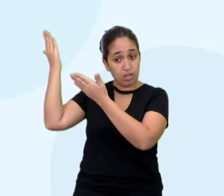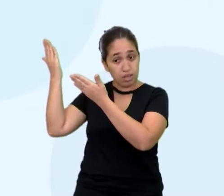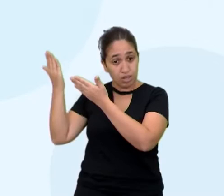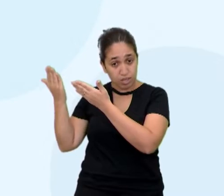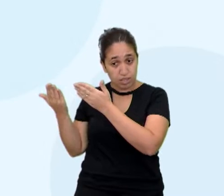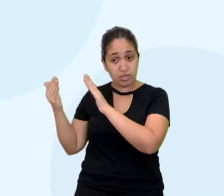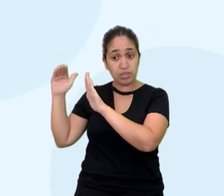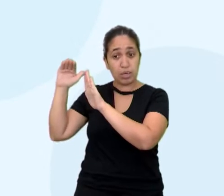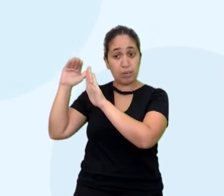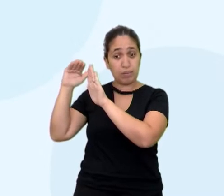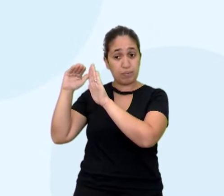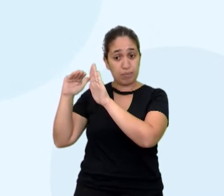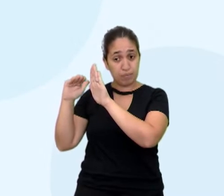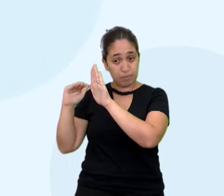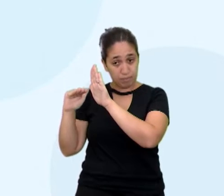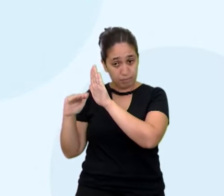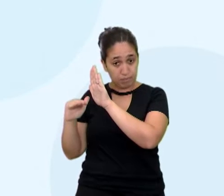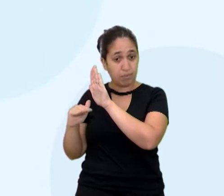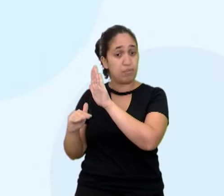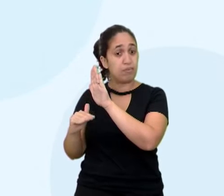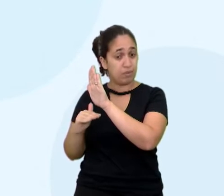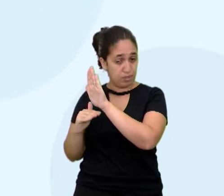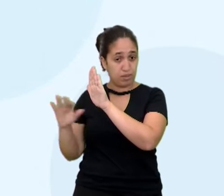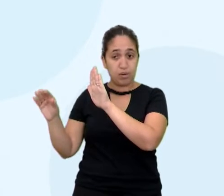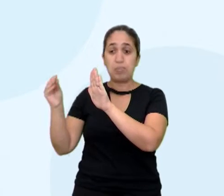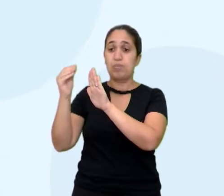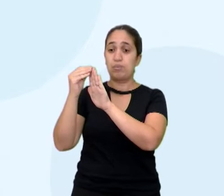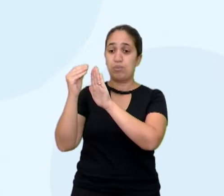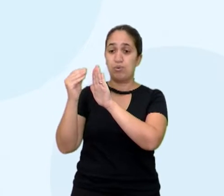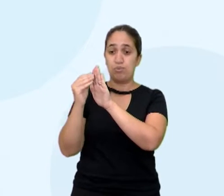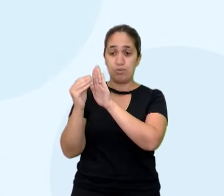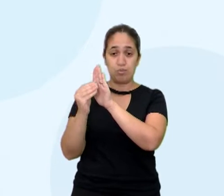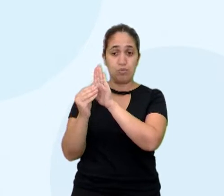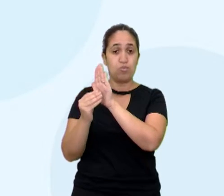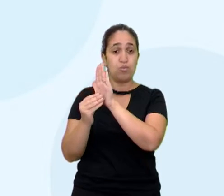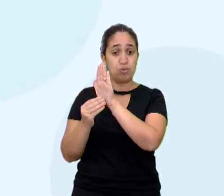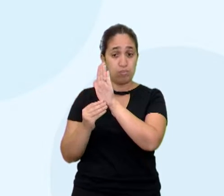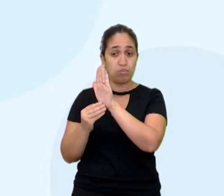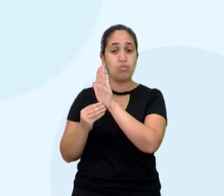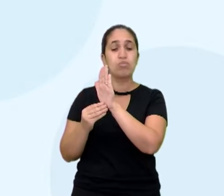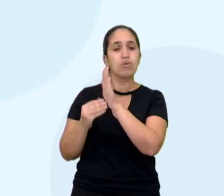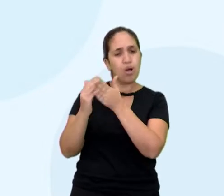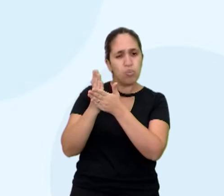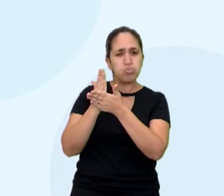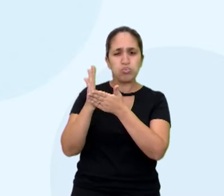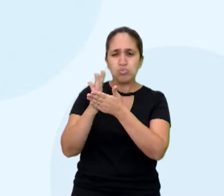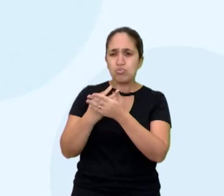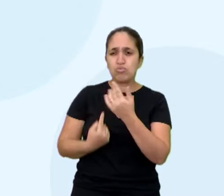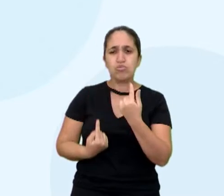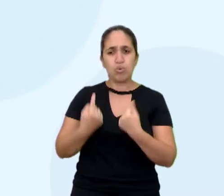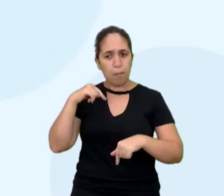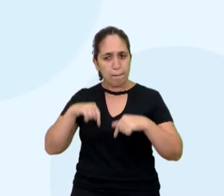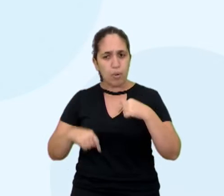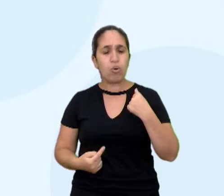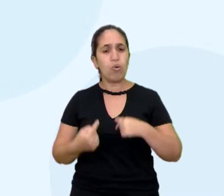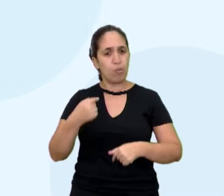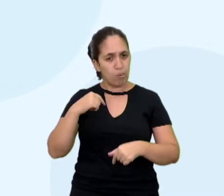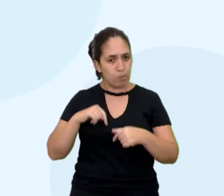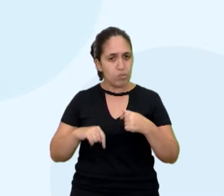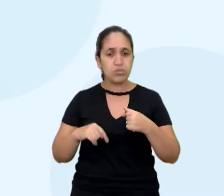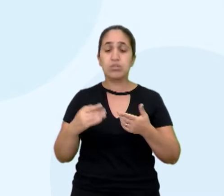aí alguns para vocês, né? Então coloquei aí alguns hormônios e algumas enzimas aí para vocês que